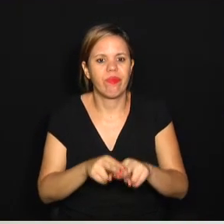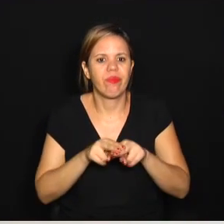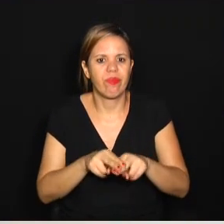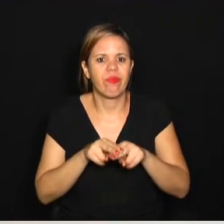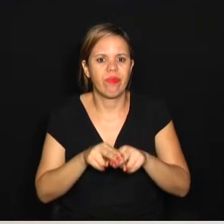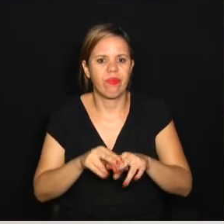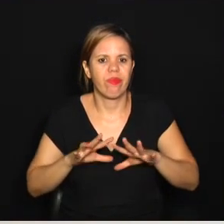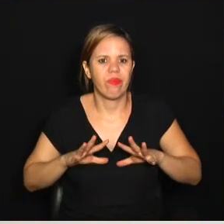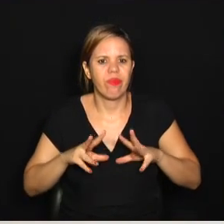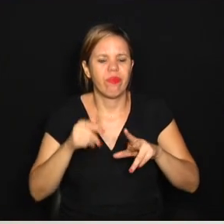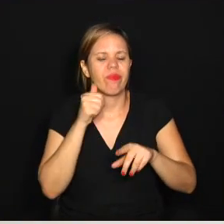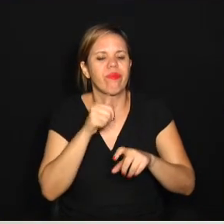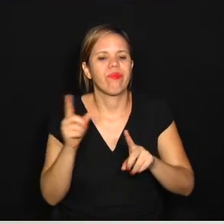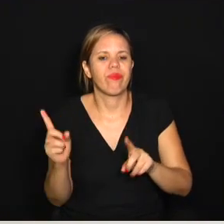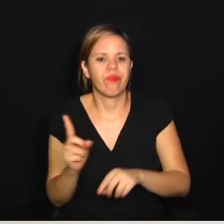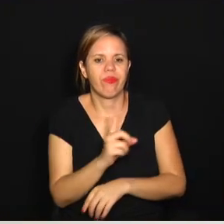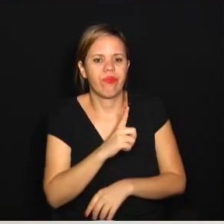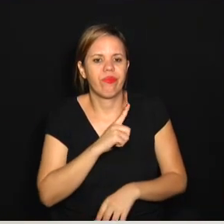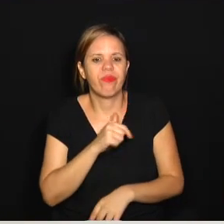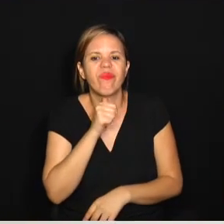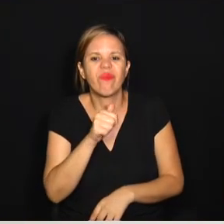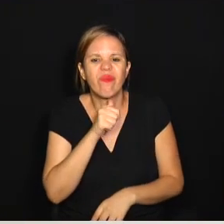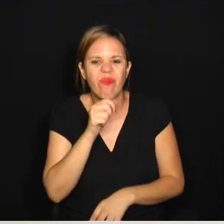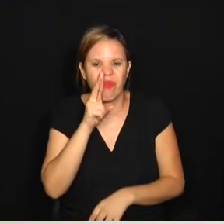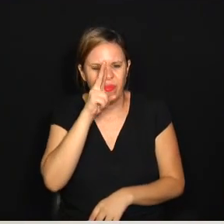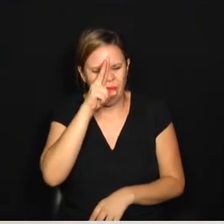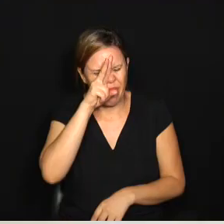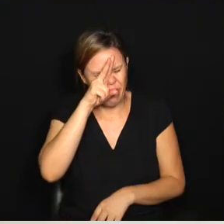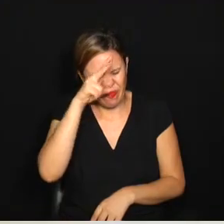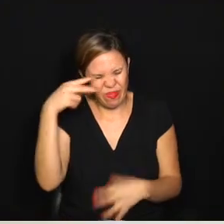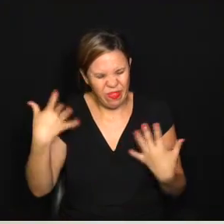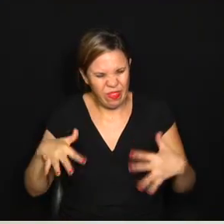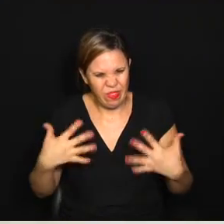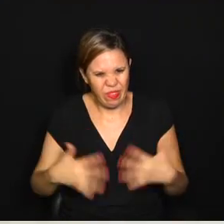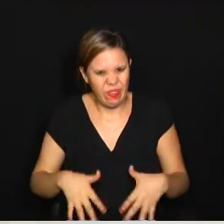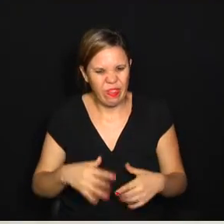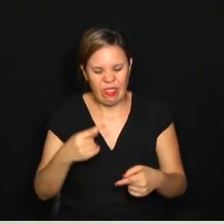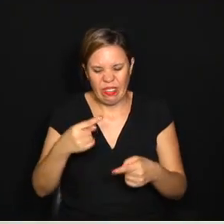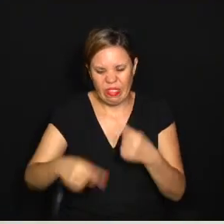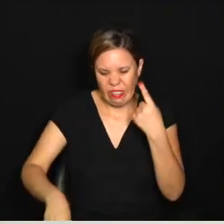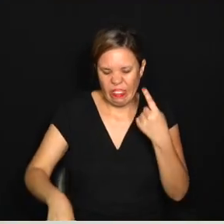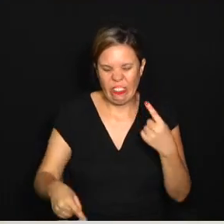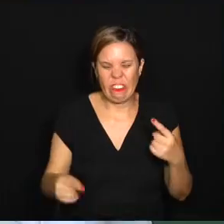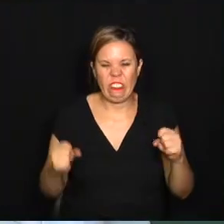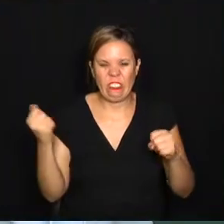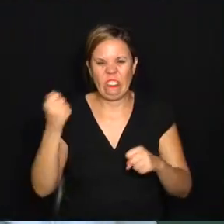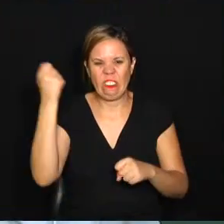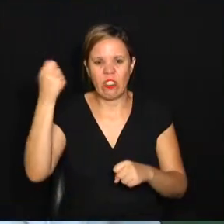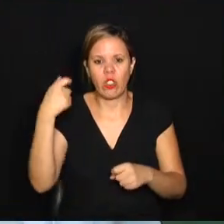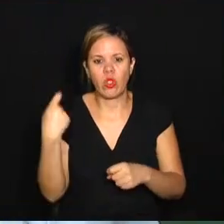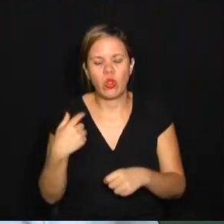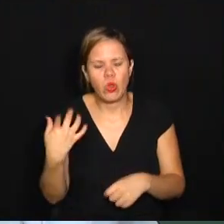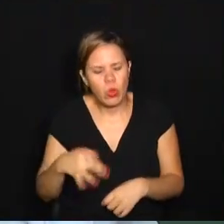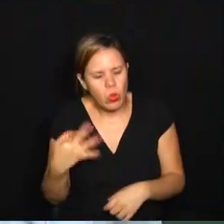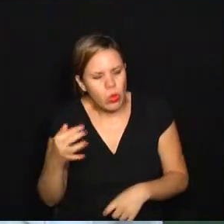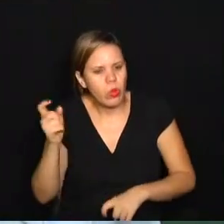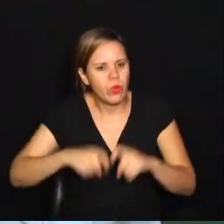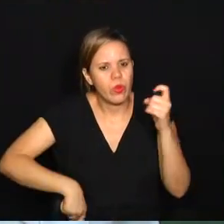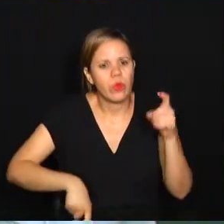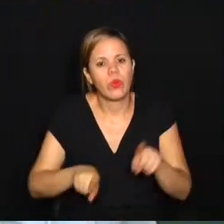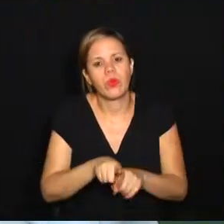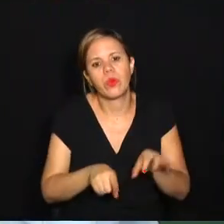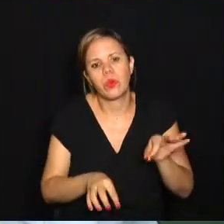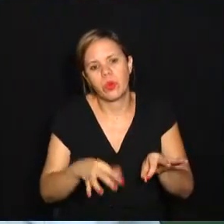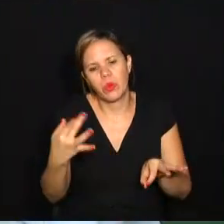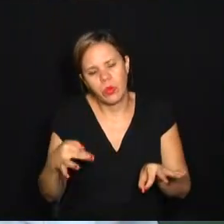para todas as pacientes que têm uma cólica mais intensa, mais fora do comum, ou dor para ter relação, ou uma dor pélvica